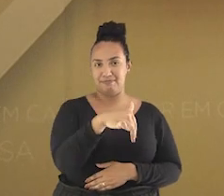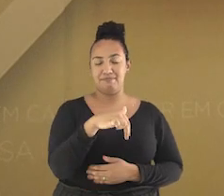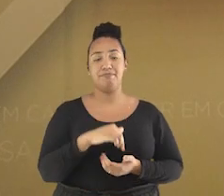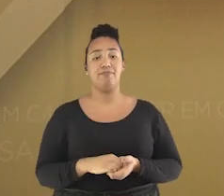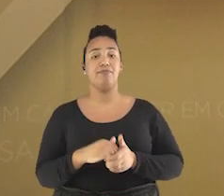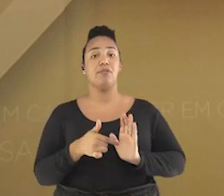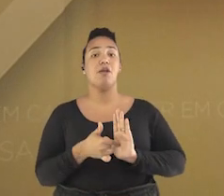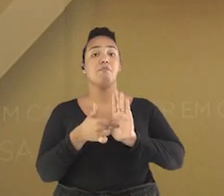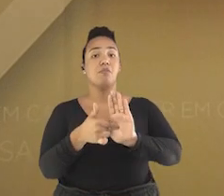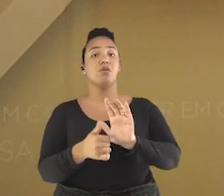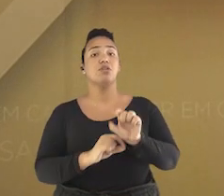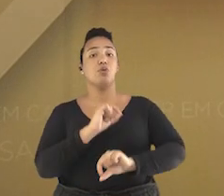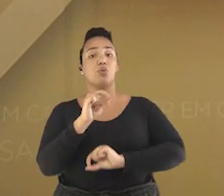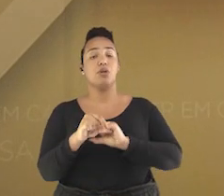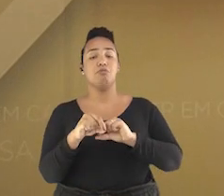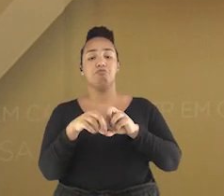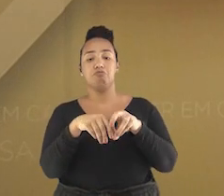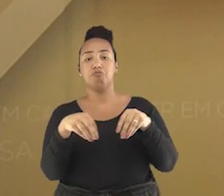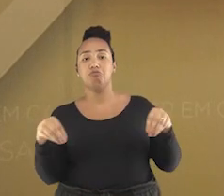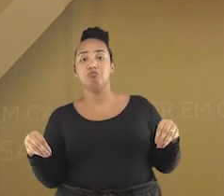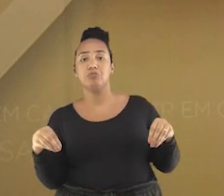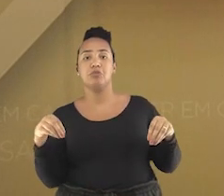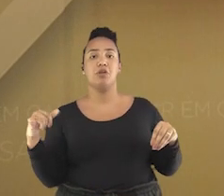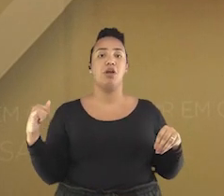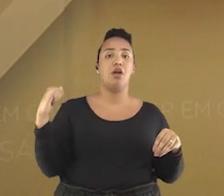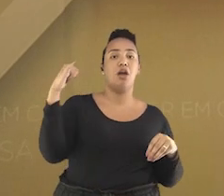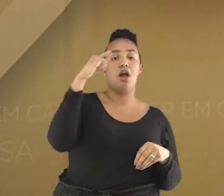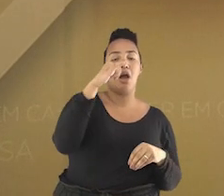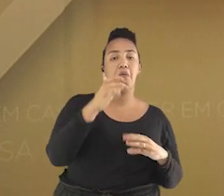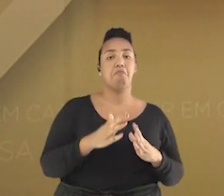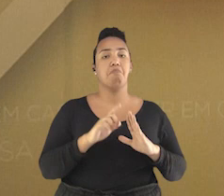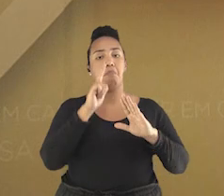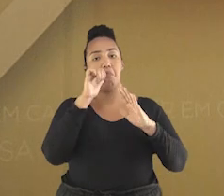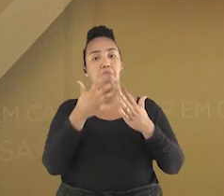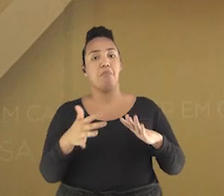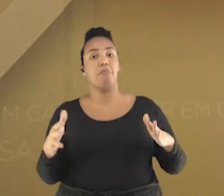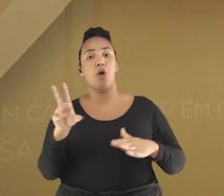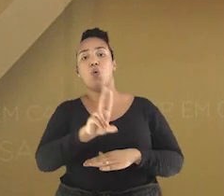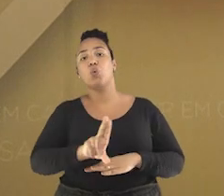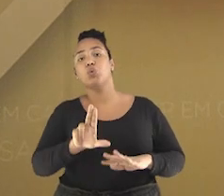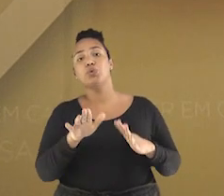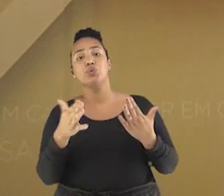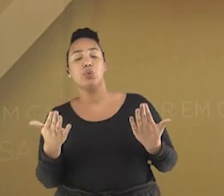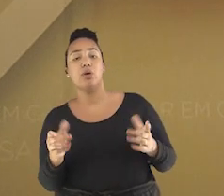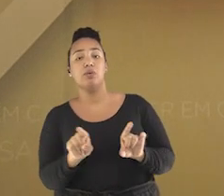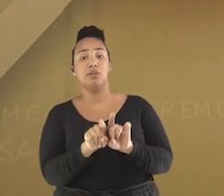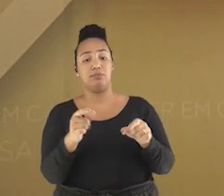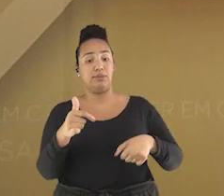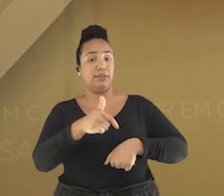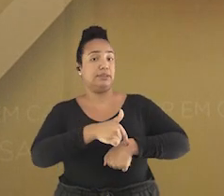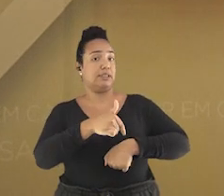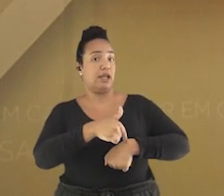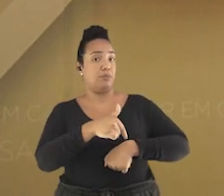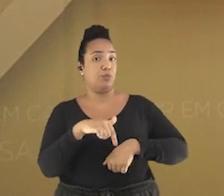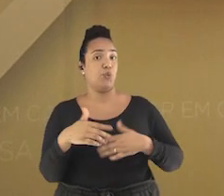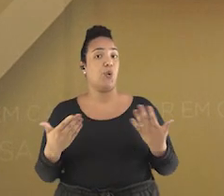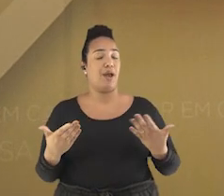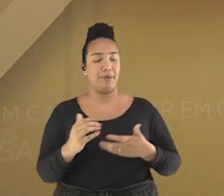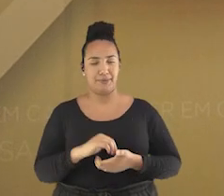qual meio de transporte e locomoção você mais usa e quanto tempo você gasta nas suas